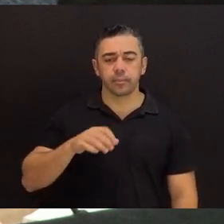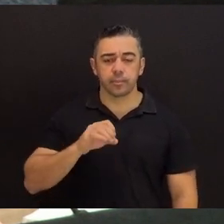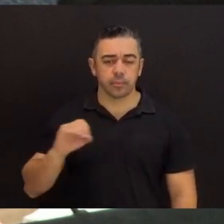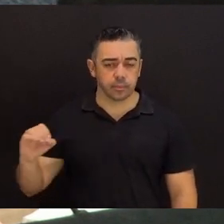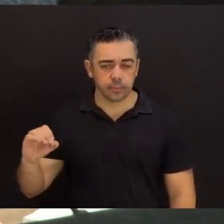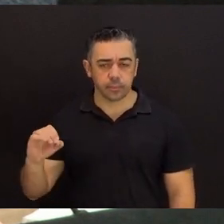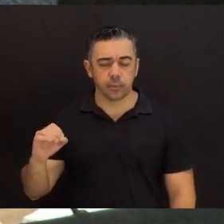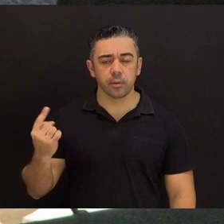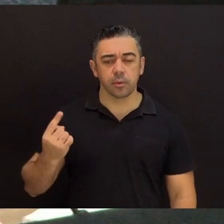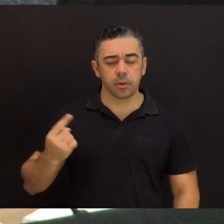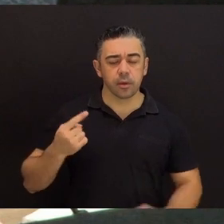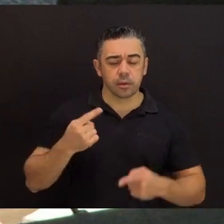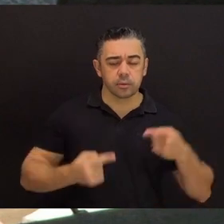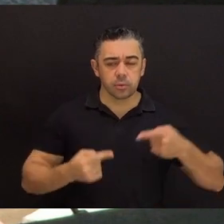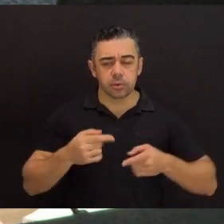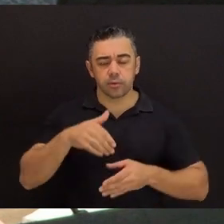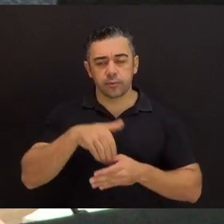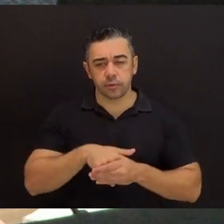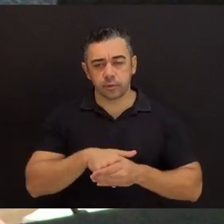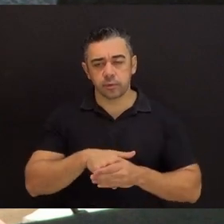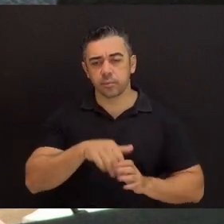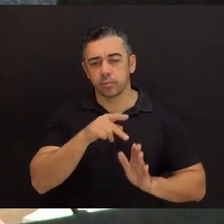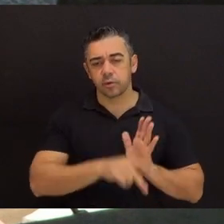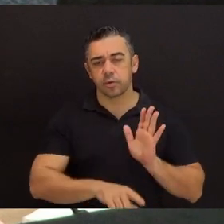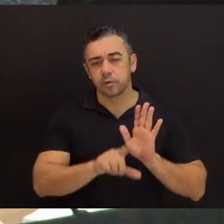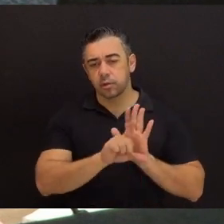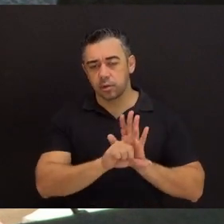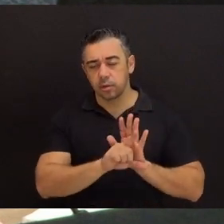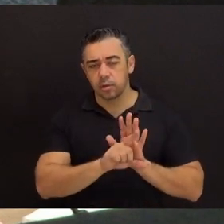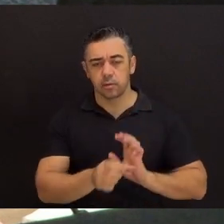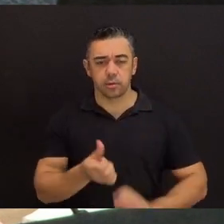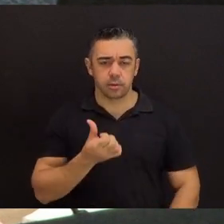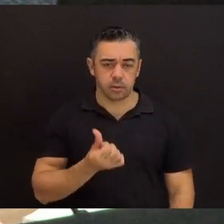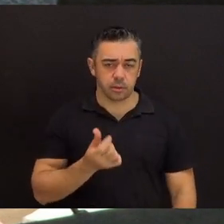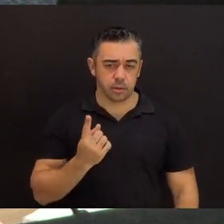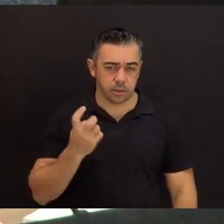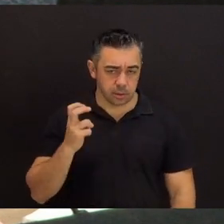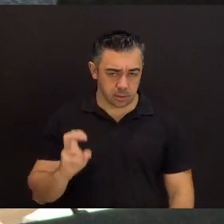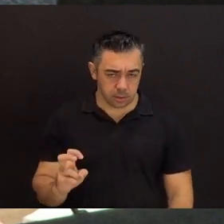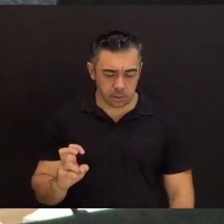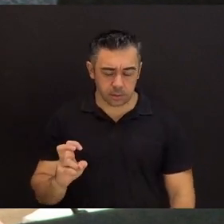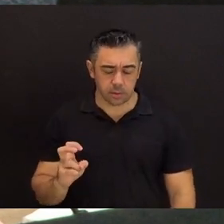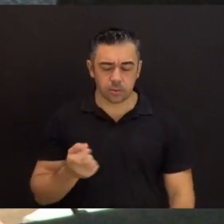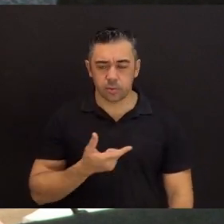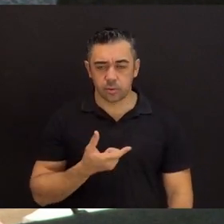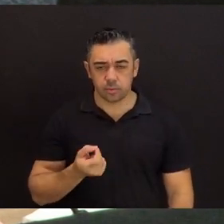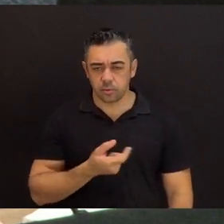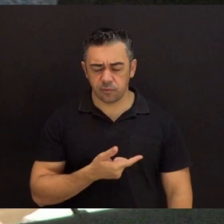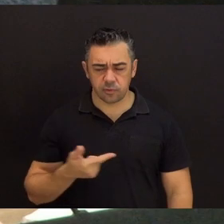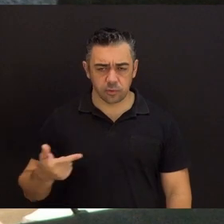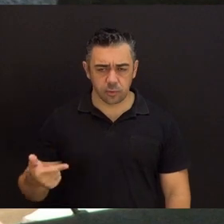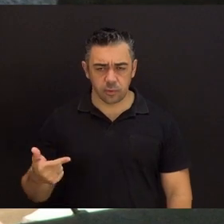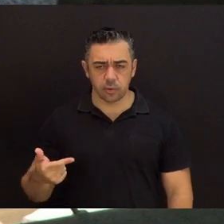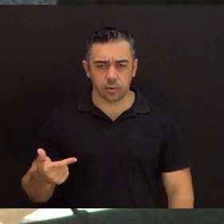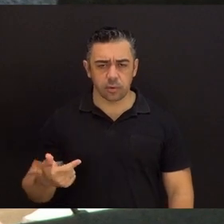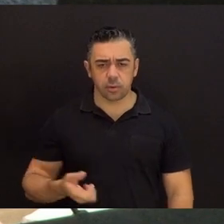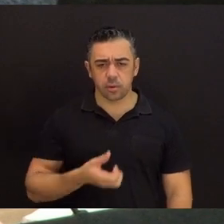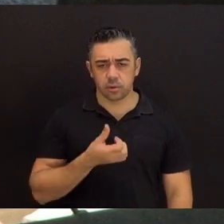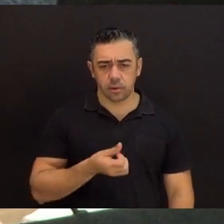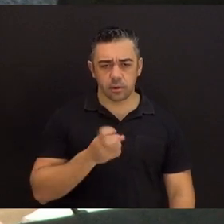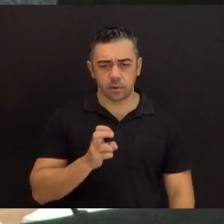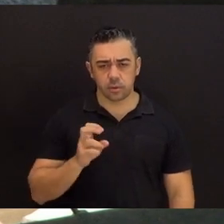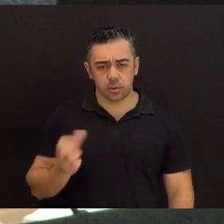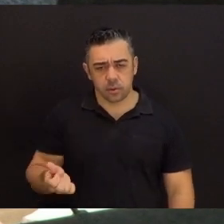e o primeiro turno de discussão e votação nos projetos de lei 615 2022 656